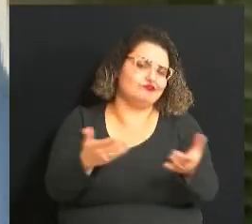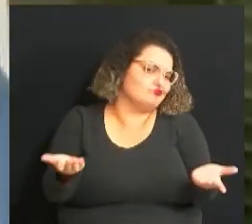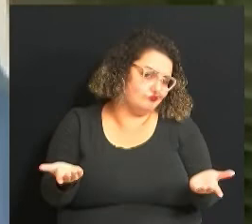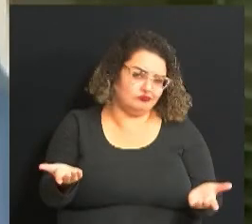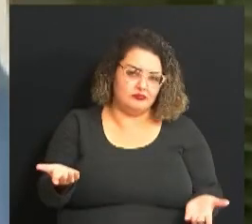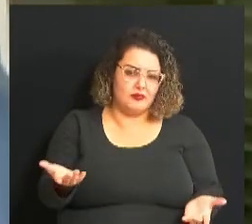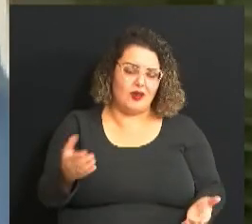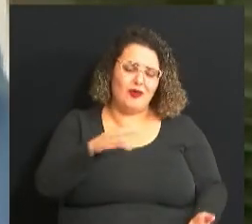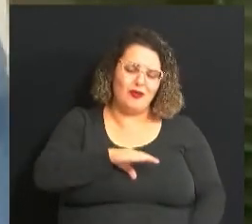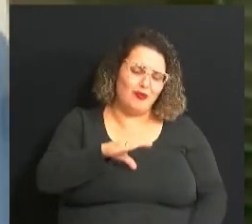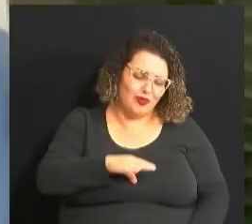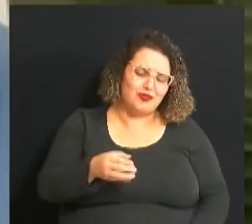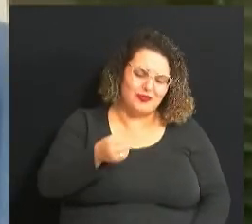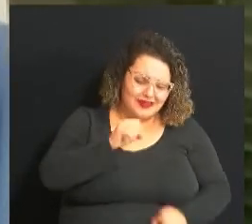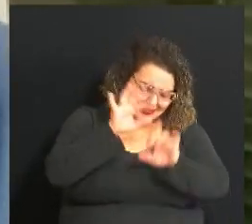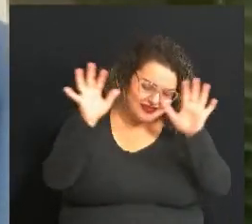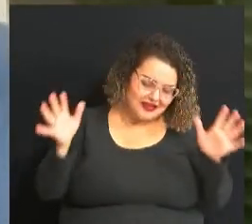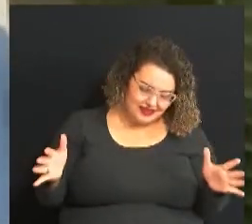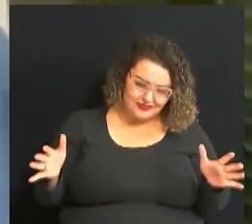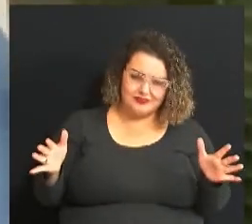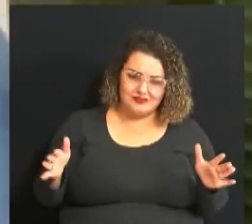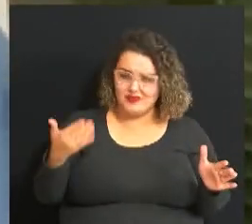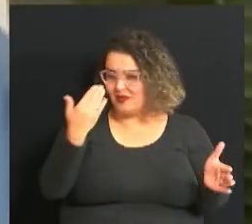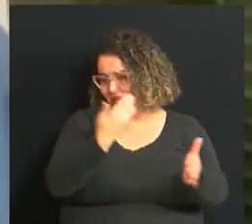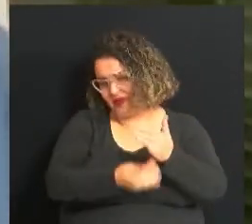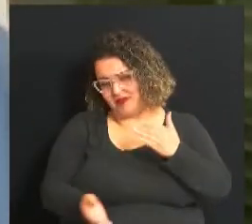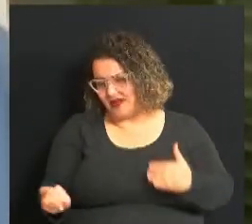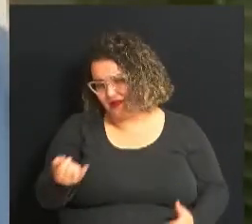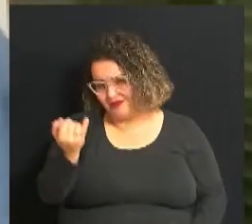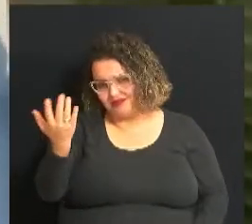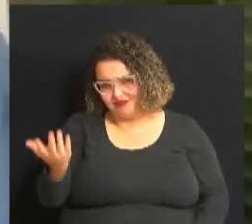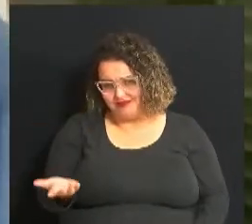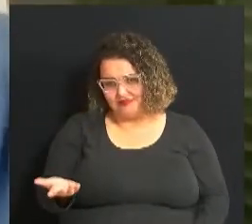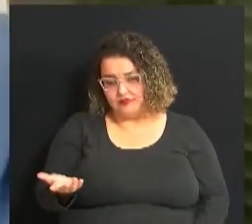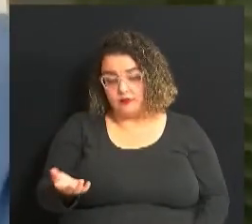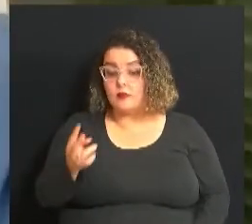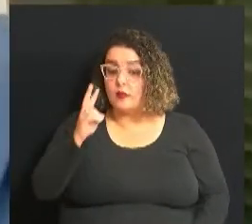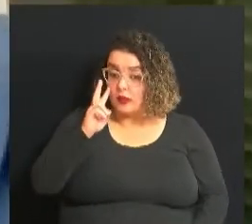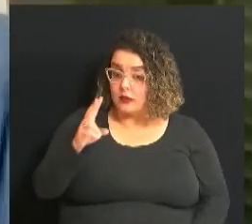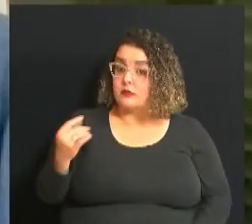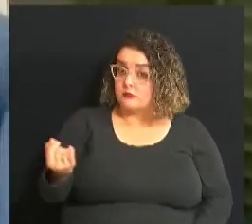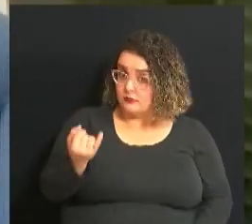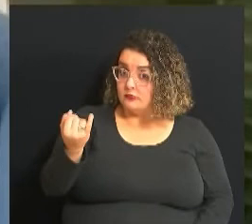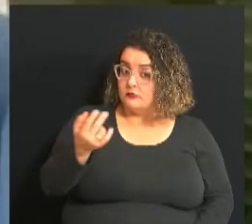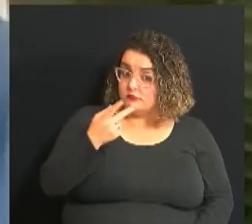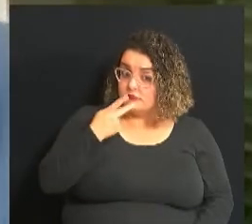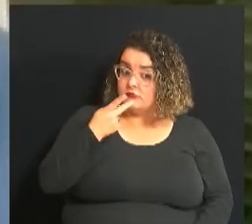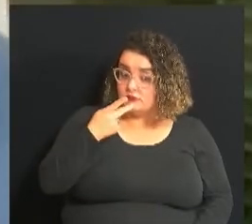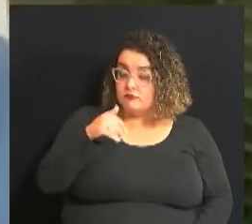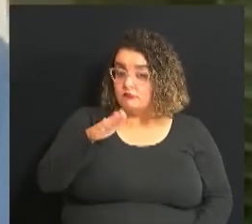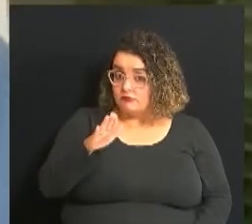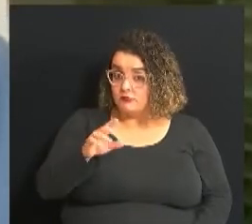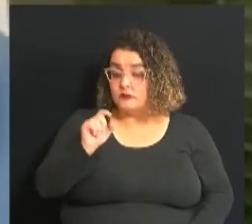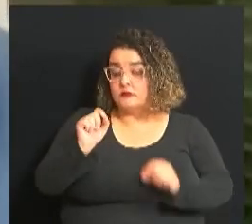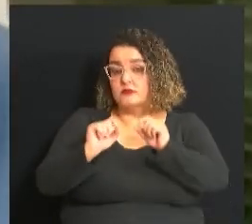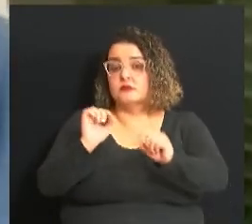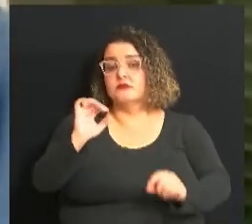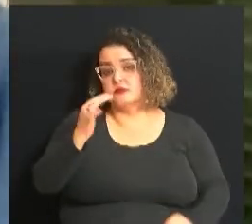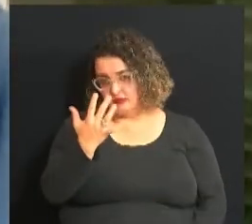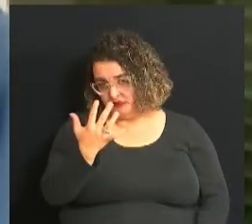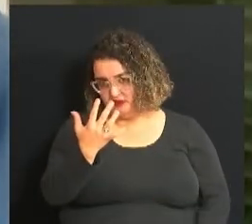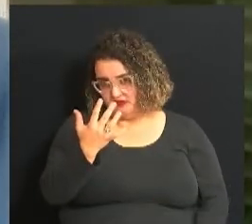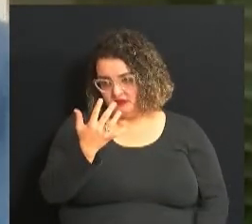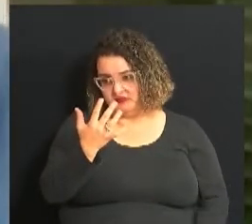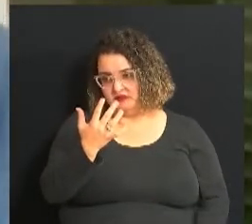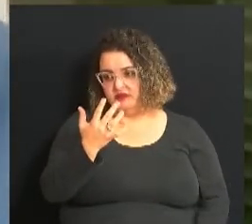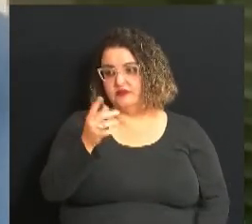tem um apelo importante. Mas a gente vê que isso é muito importante. Eu vou dizer mais o que acontece. Se você, isso é fato,